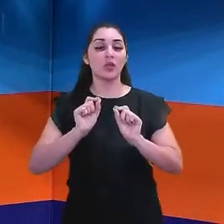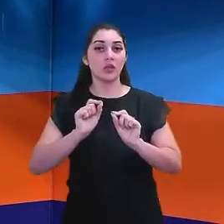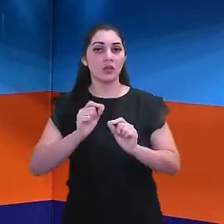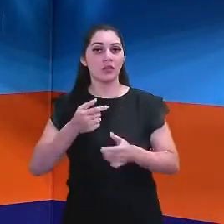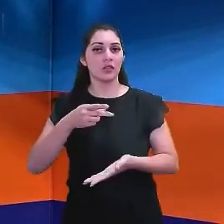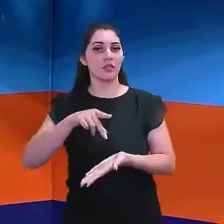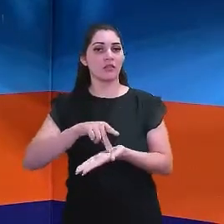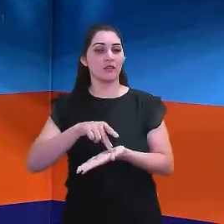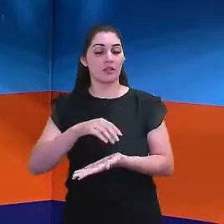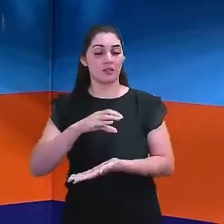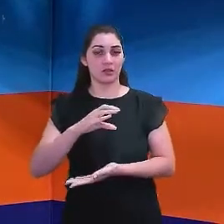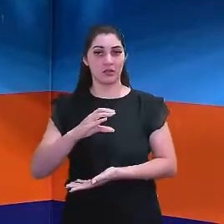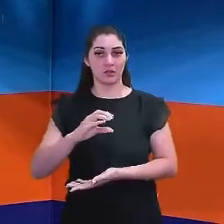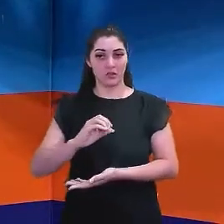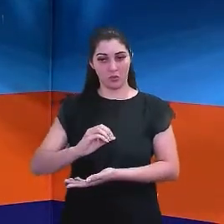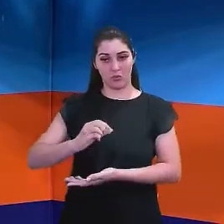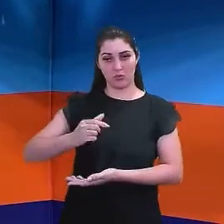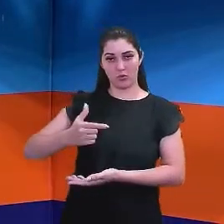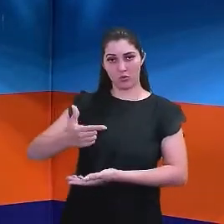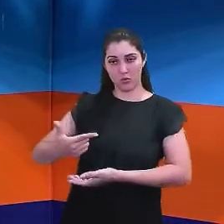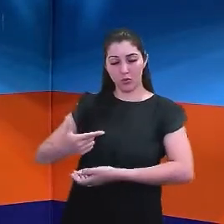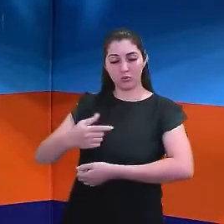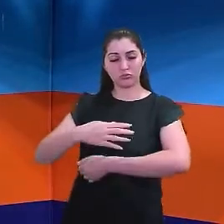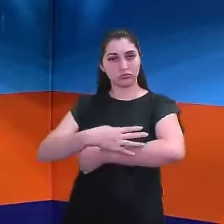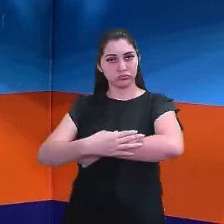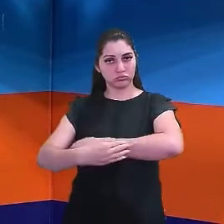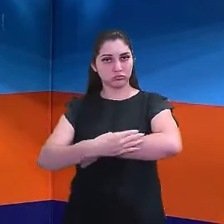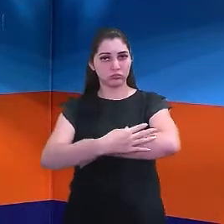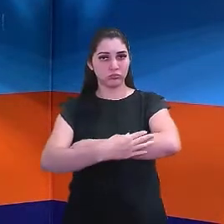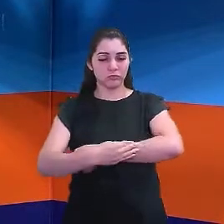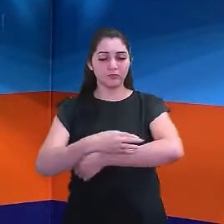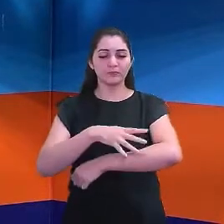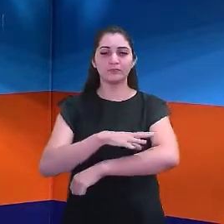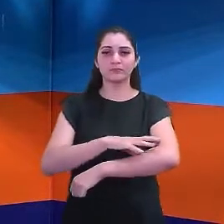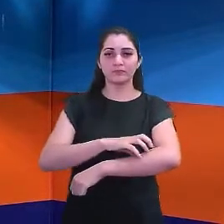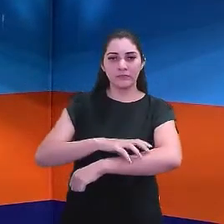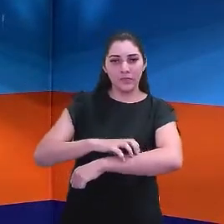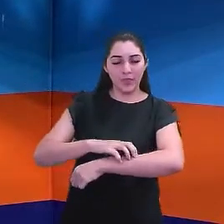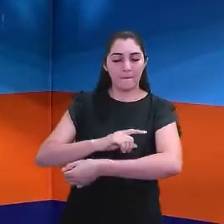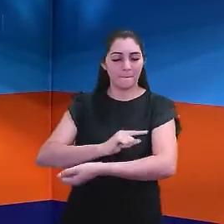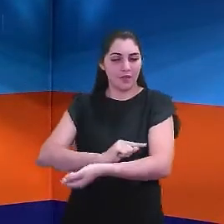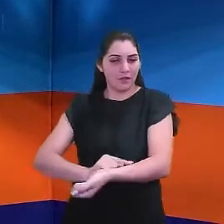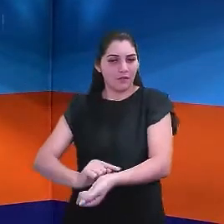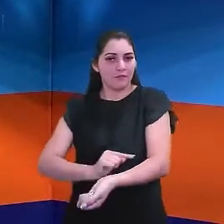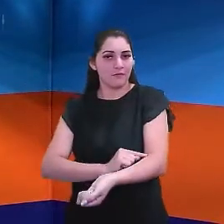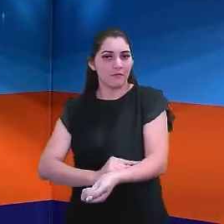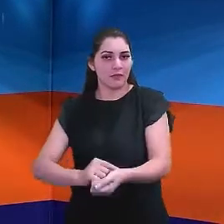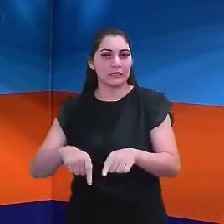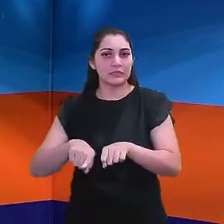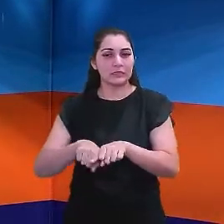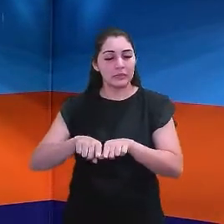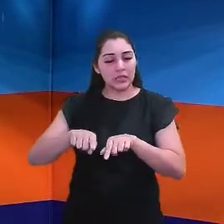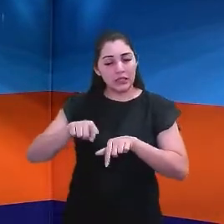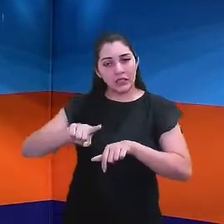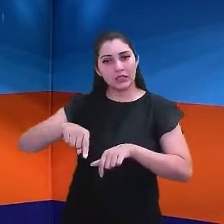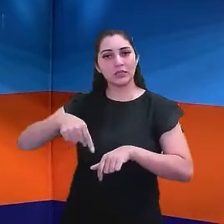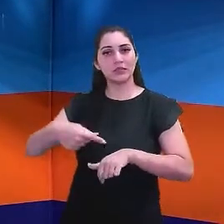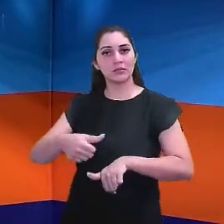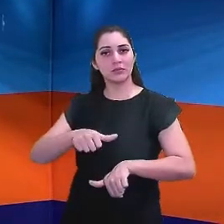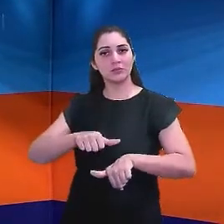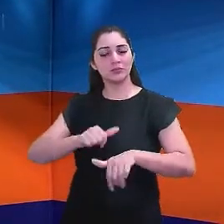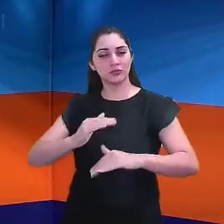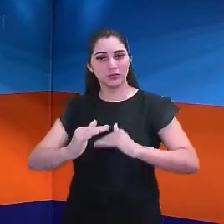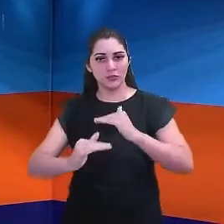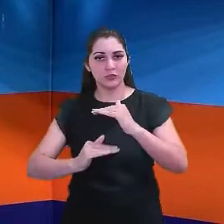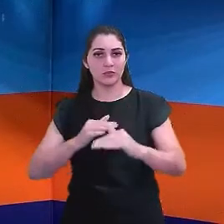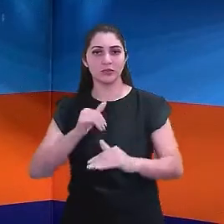vindo também dos tecidos, estão vindo lá pelas artérias, pelas veias, para justamente ser depois para o processo, tanto a